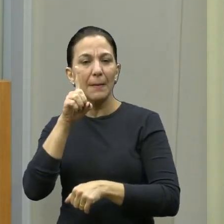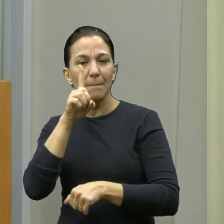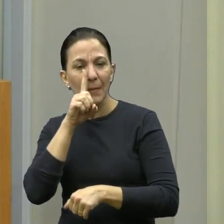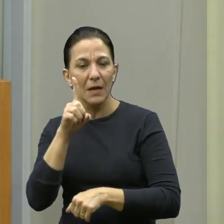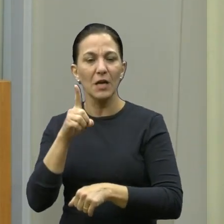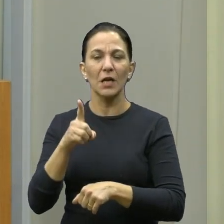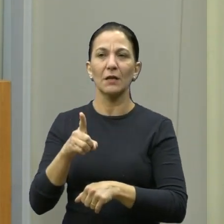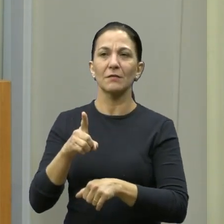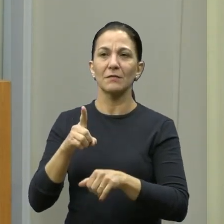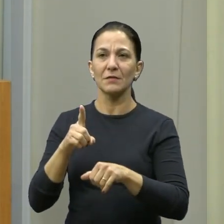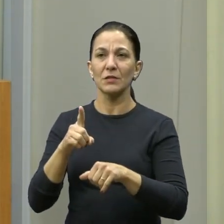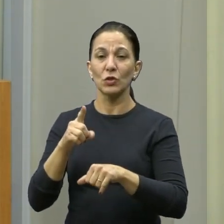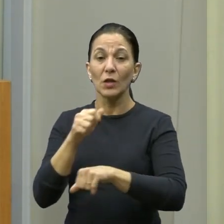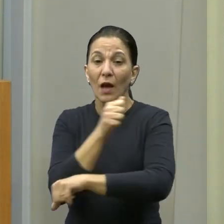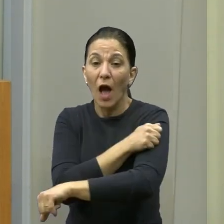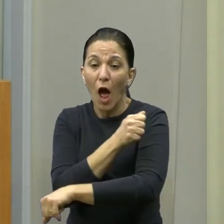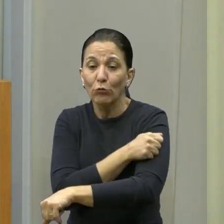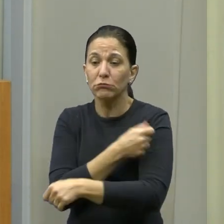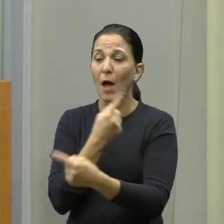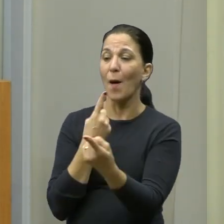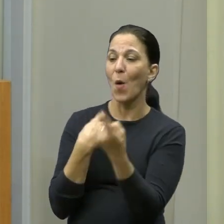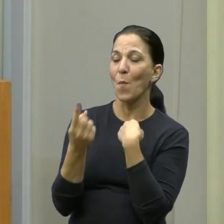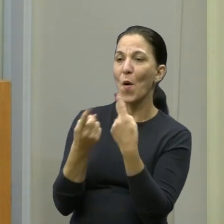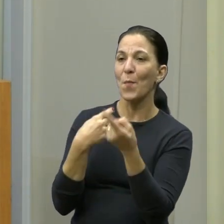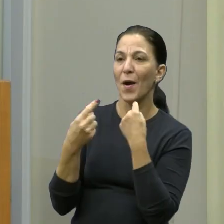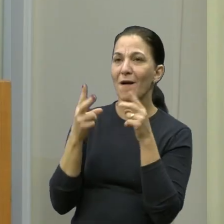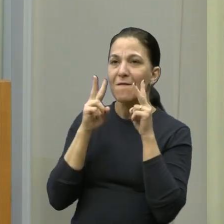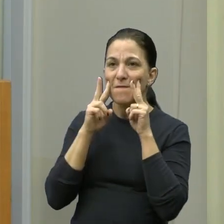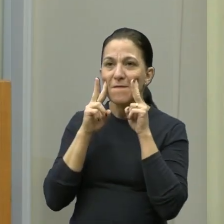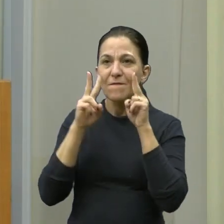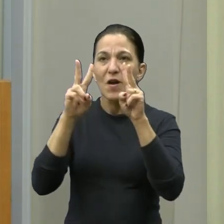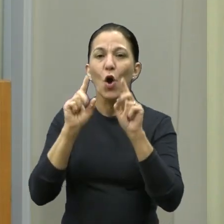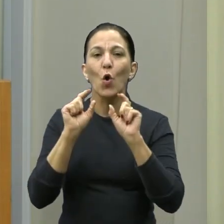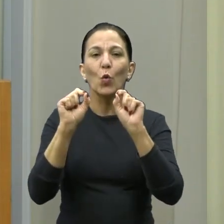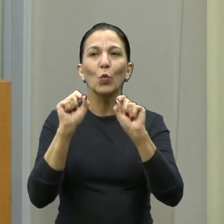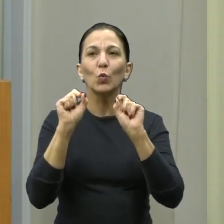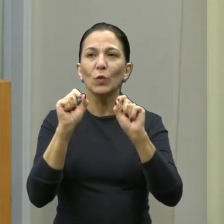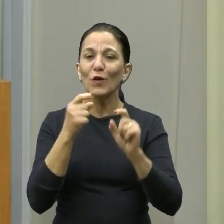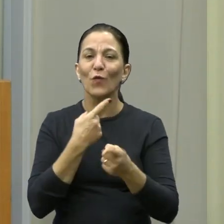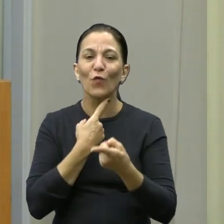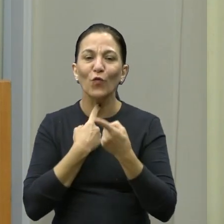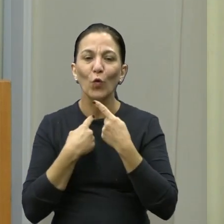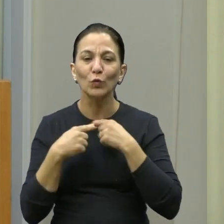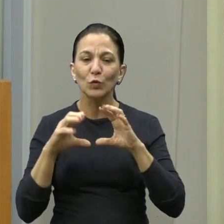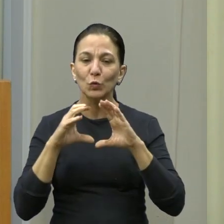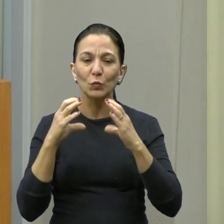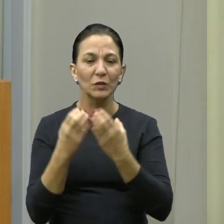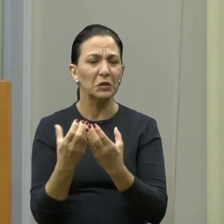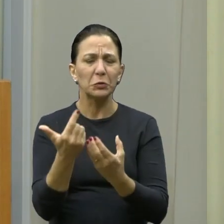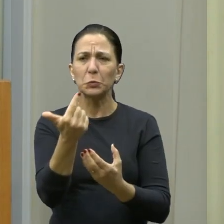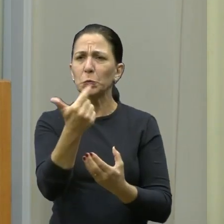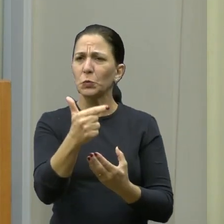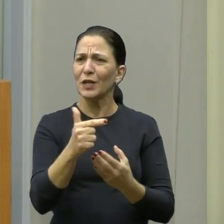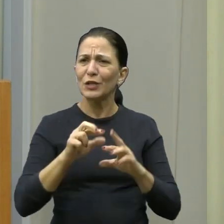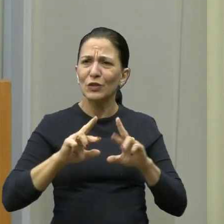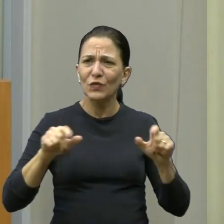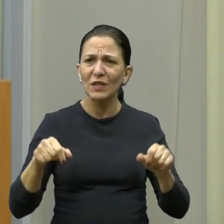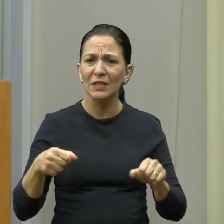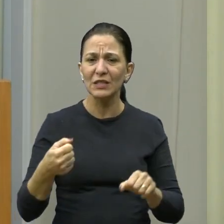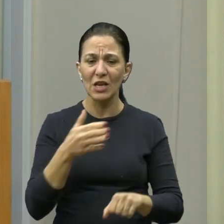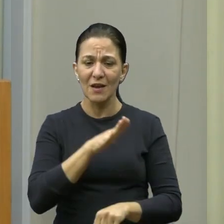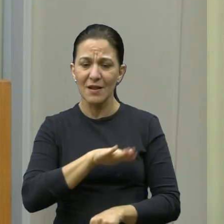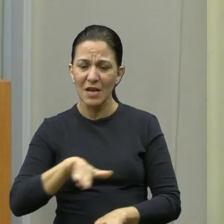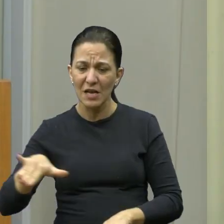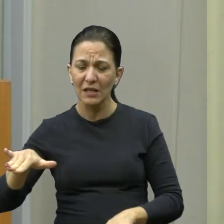converse com os alunos e veja que isso não é uma vontade da comunidade. Criança não é